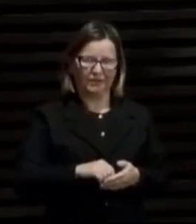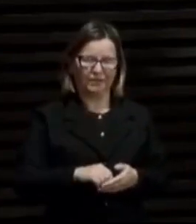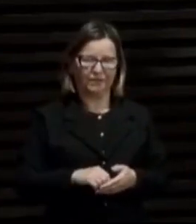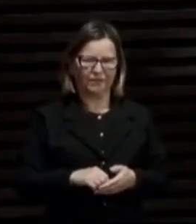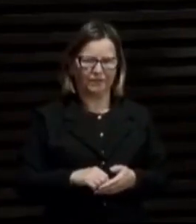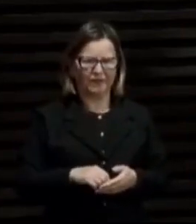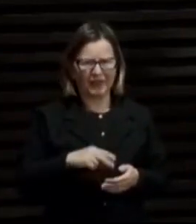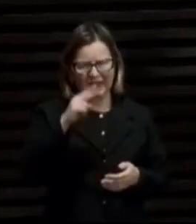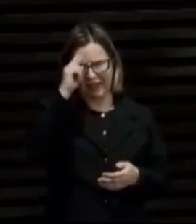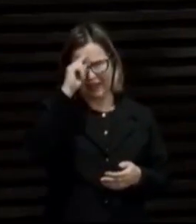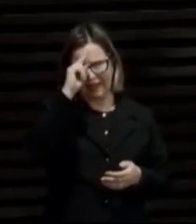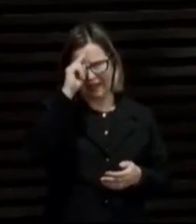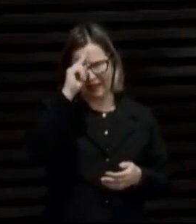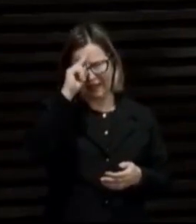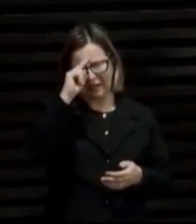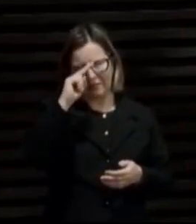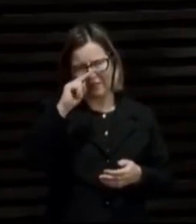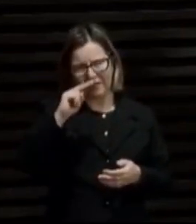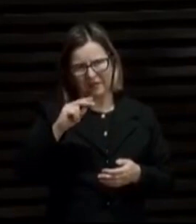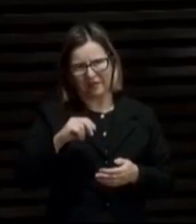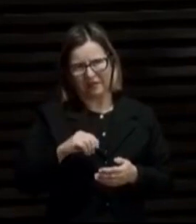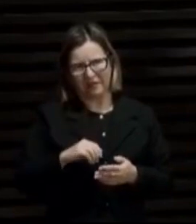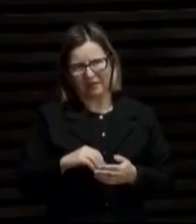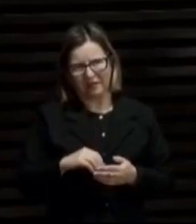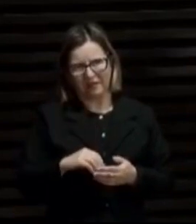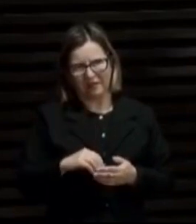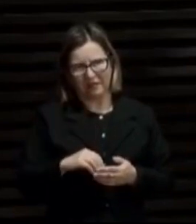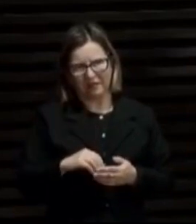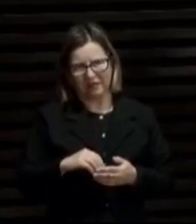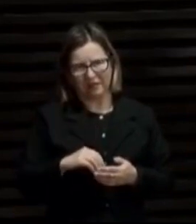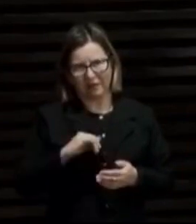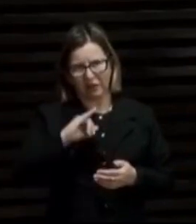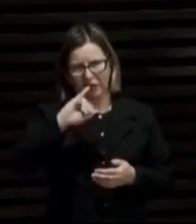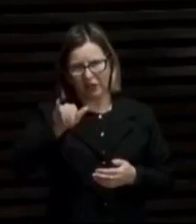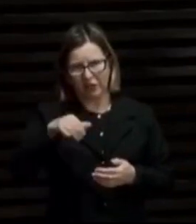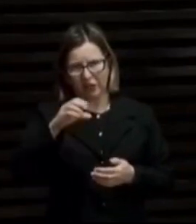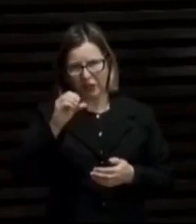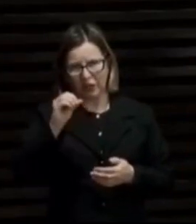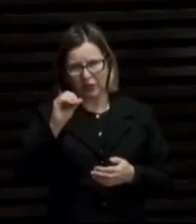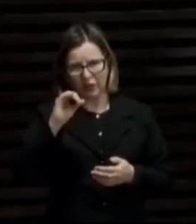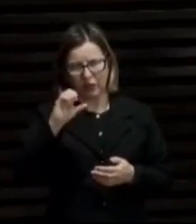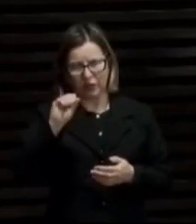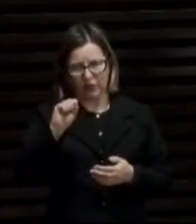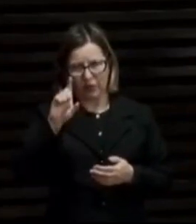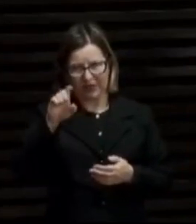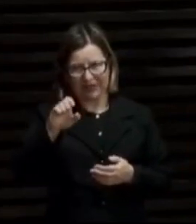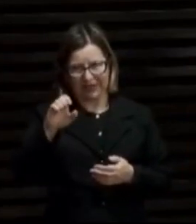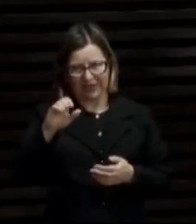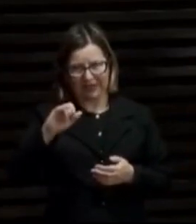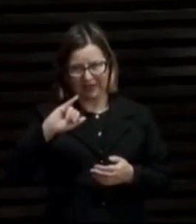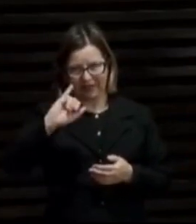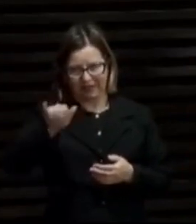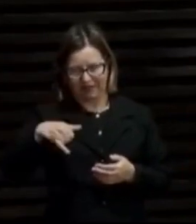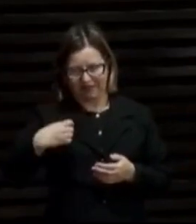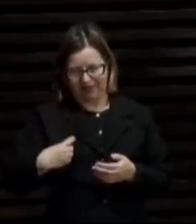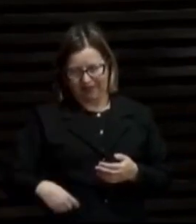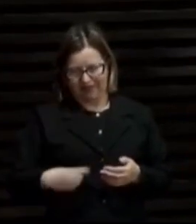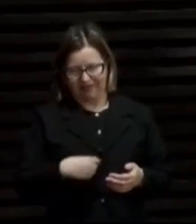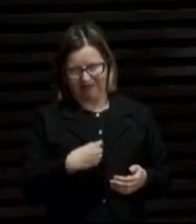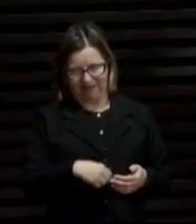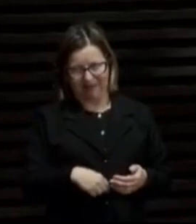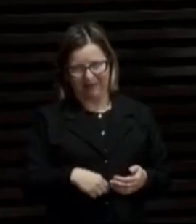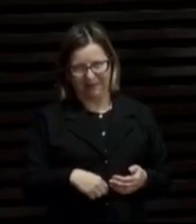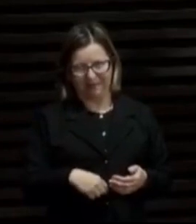José? A hora que a Potifera foi para o lado dele, ó, ele vazou, meu irmão. É isso.